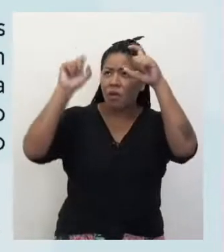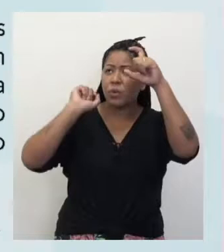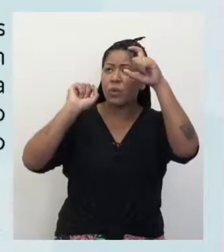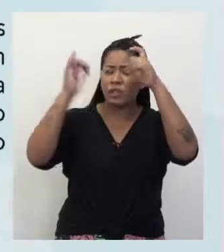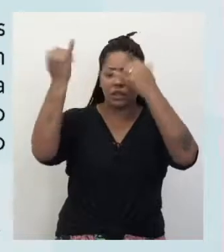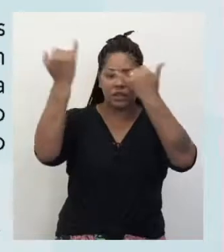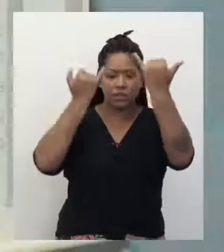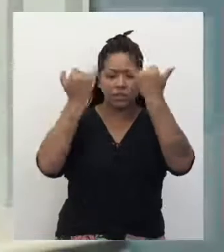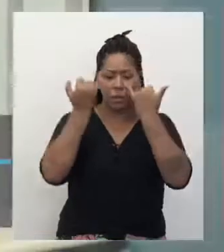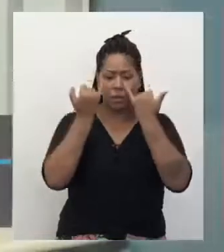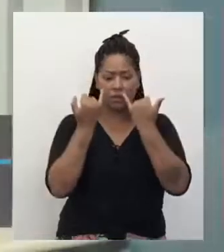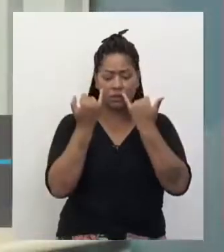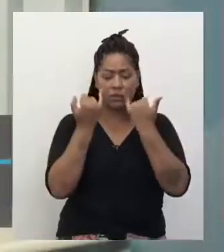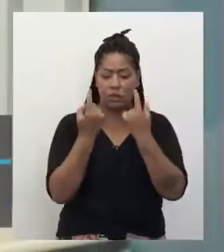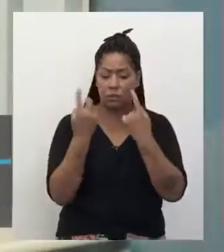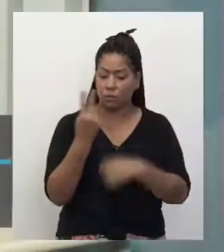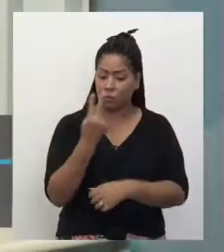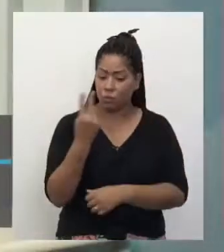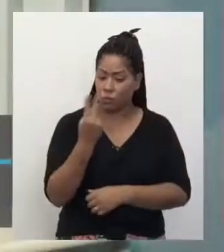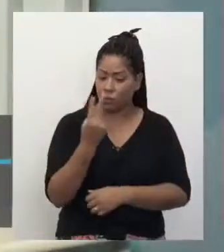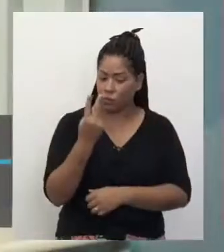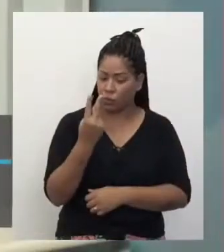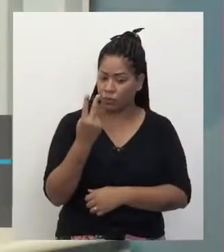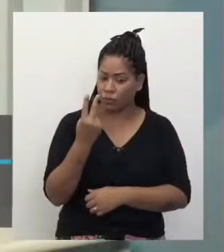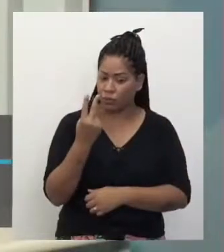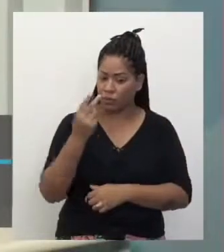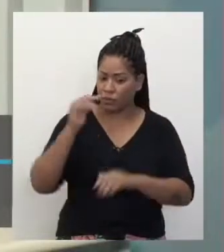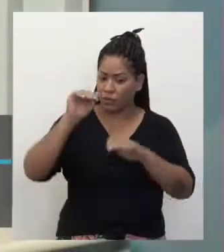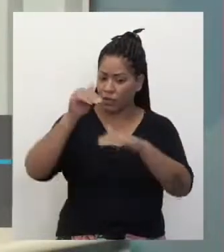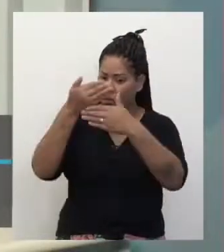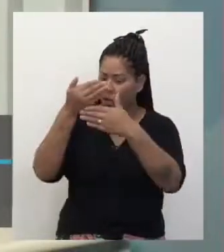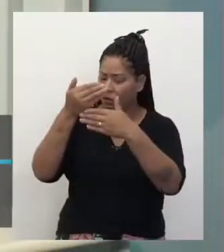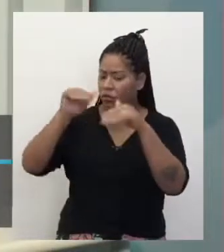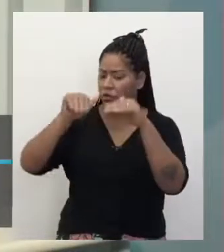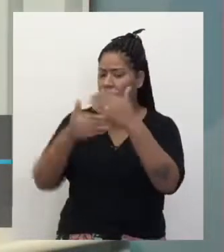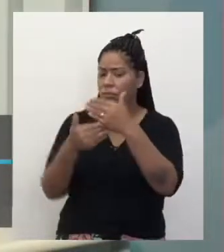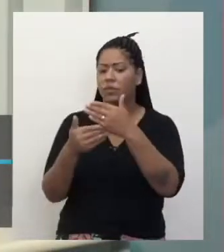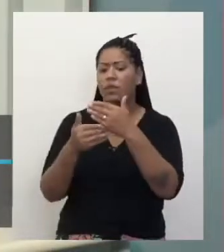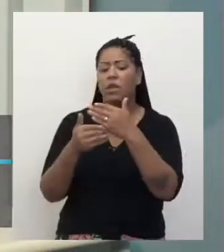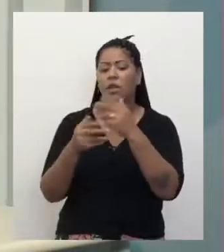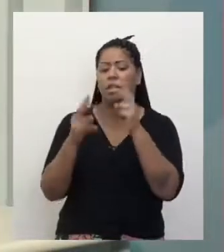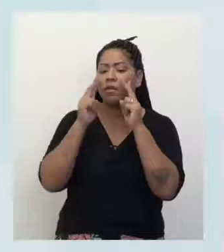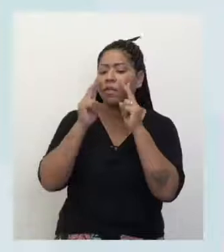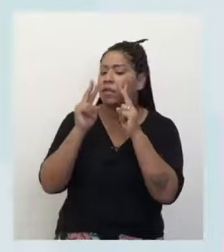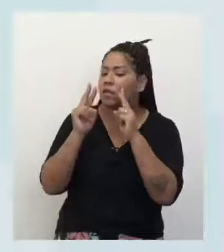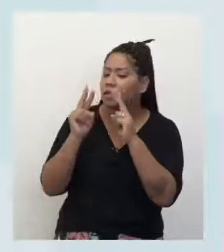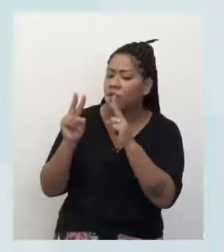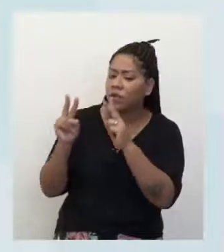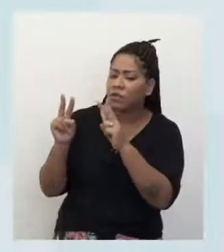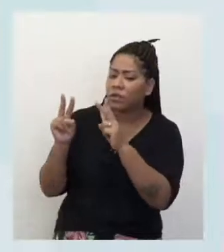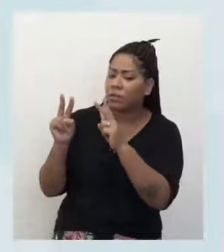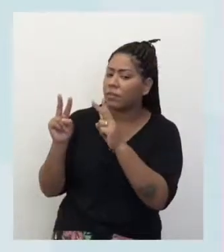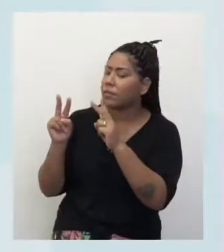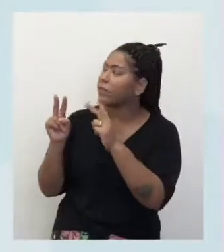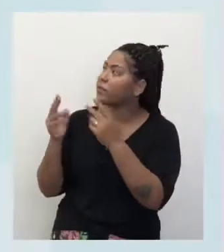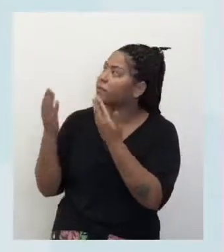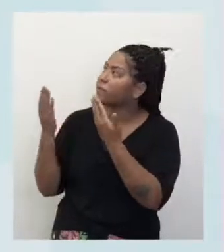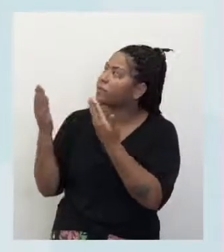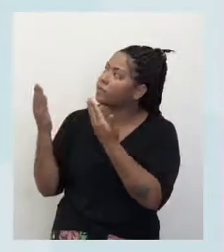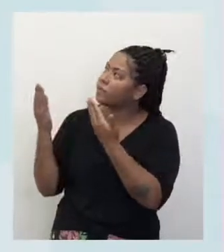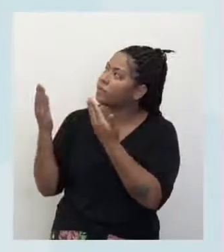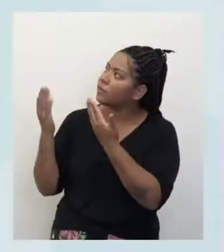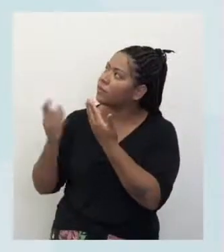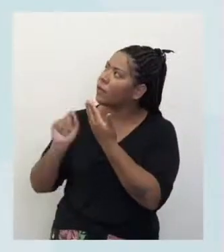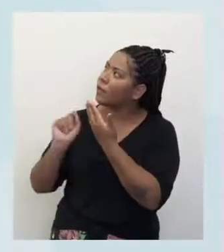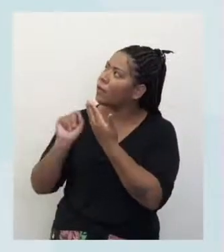Nós temos aí duas imagens que serão produzidas aí para vocês. Eu quero que vocês analisem essas imagens. O que